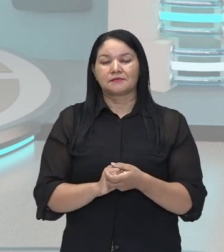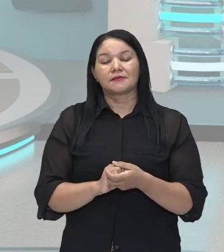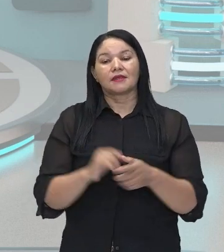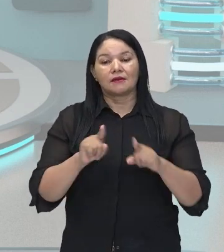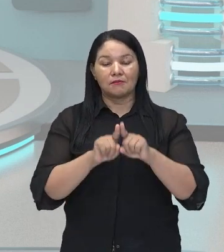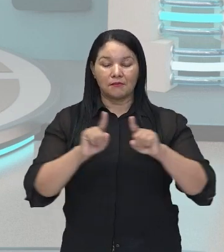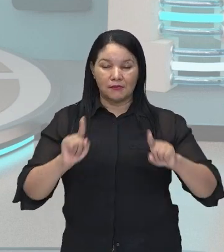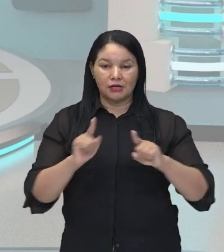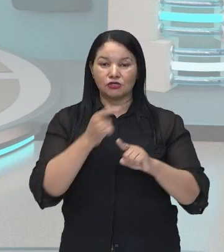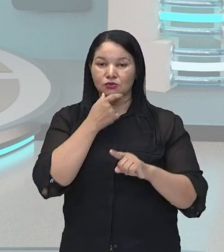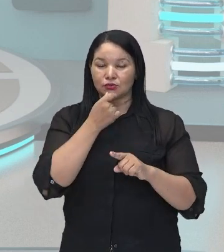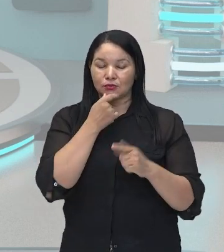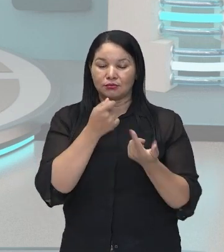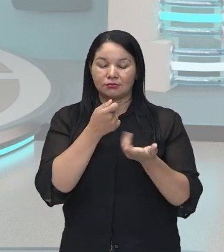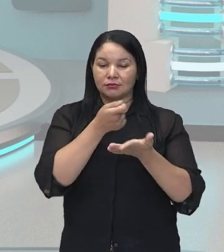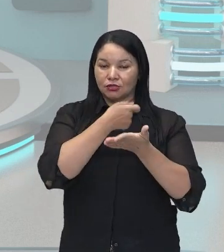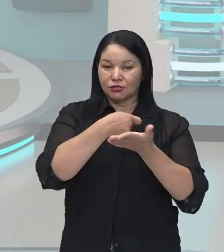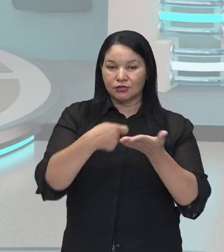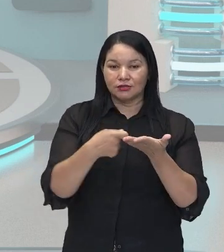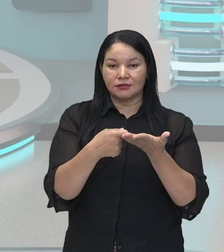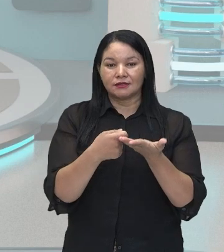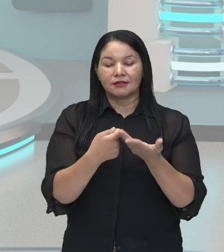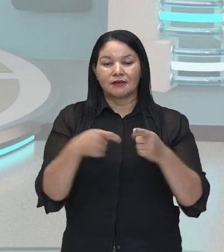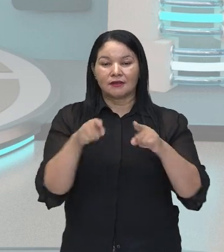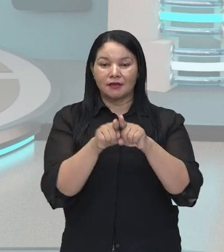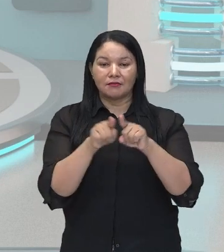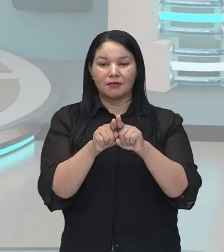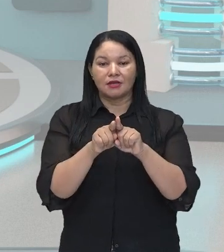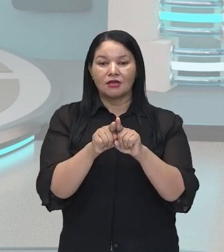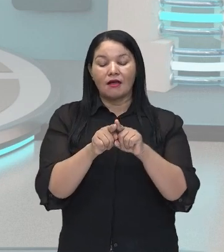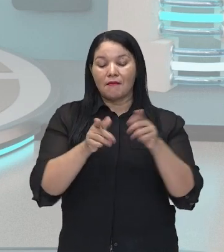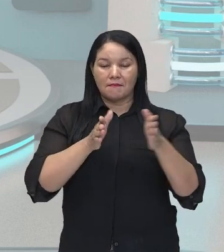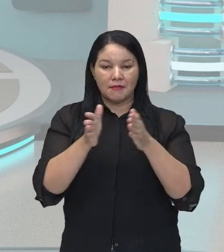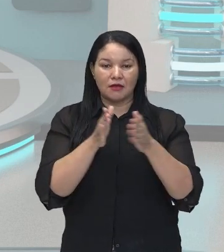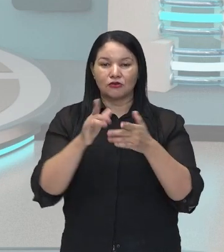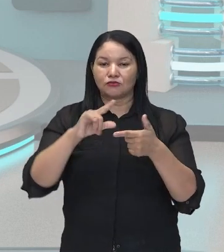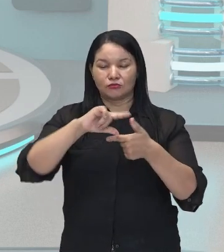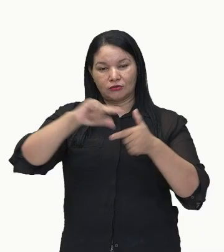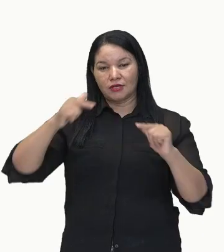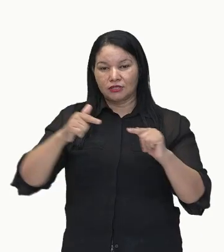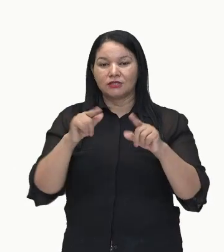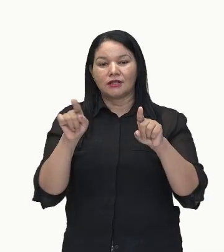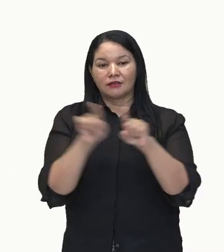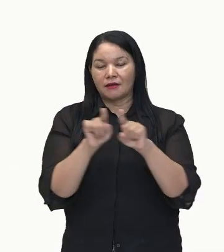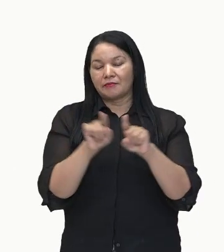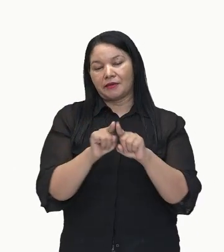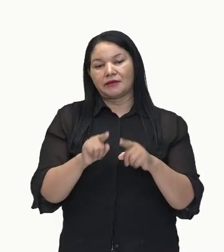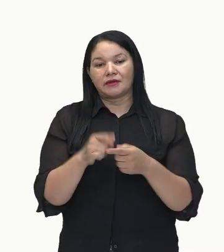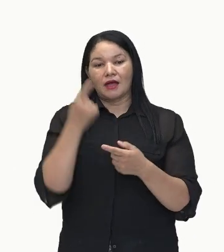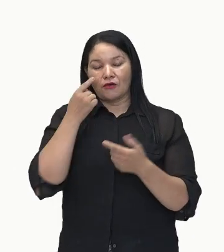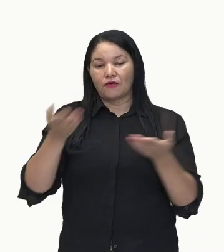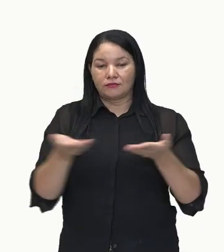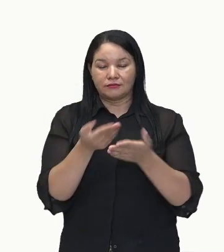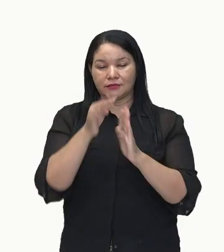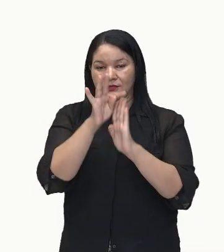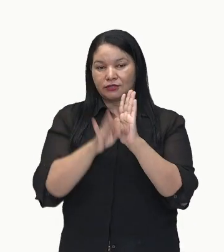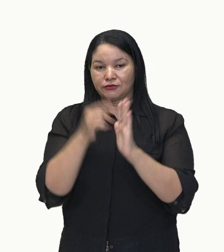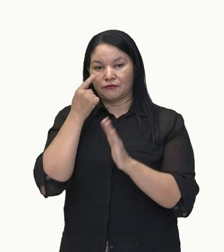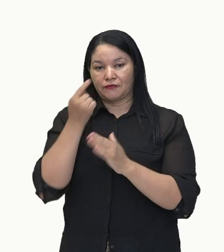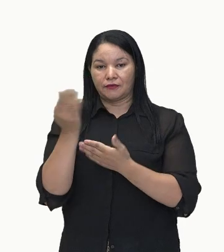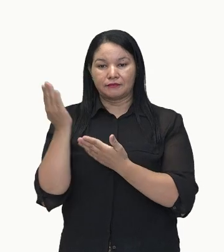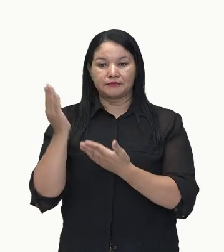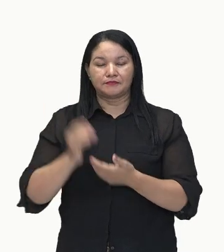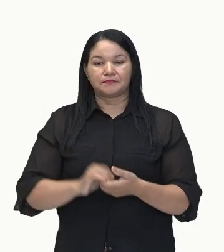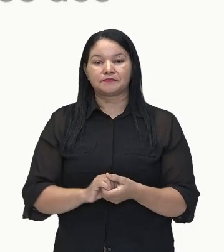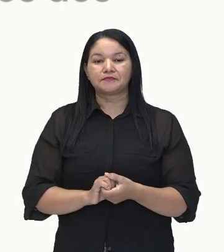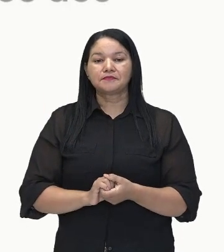elaborou, exatamente teceu aos modernistas. Então nós temos exatamente nesse texto aqui que eu trago para vocês. Olha só, vamos